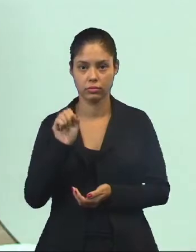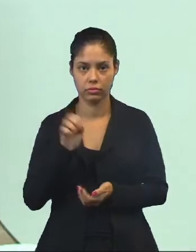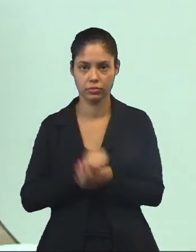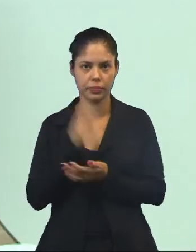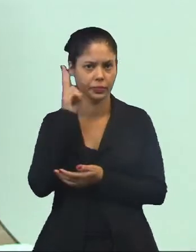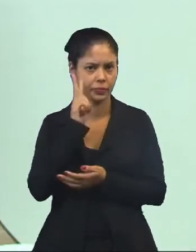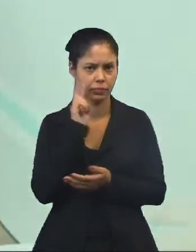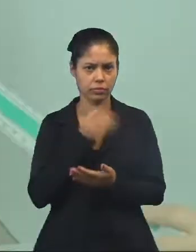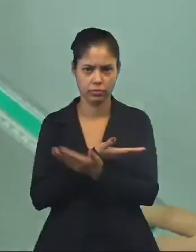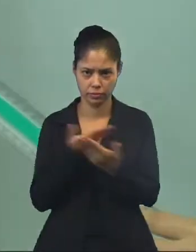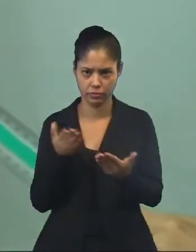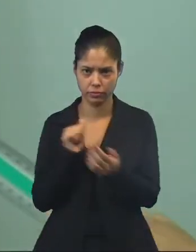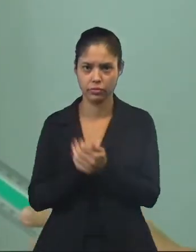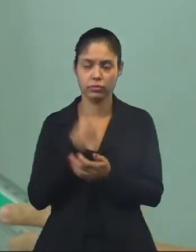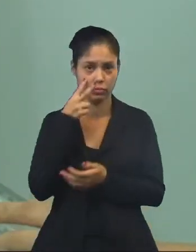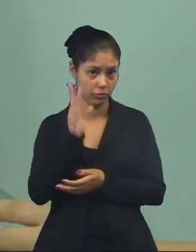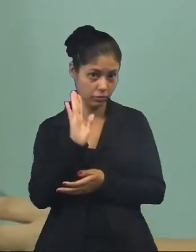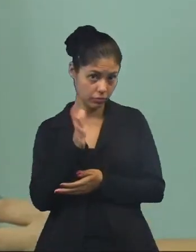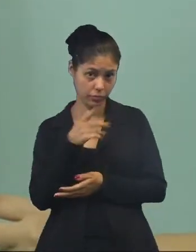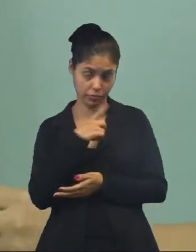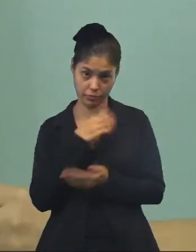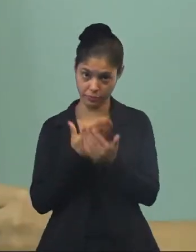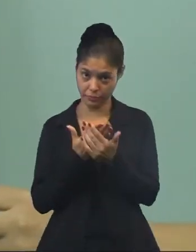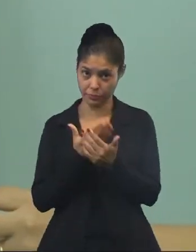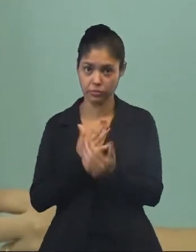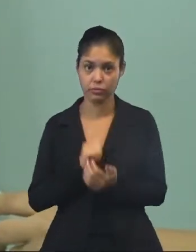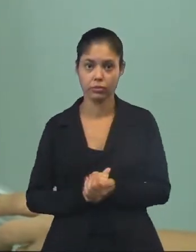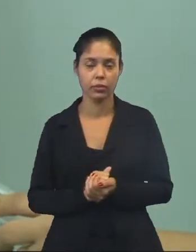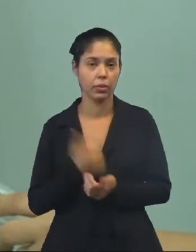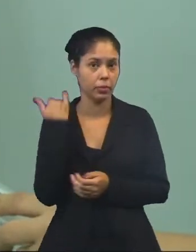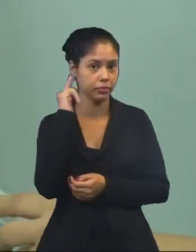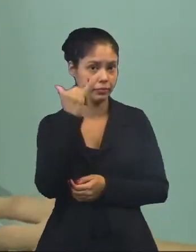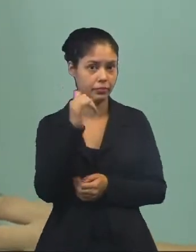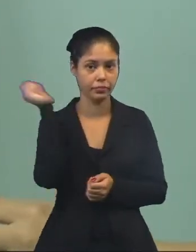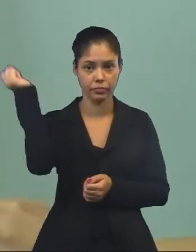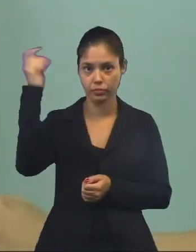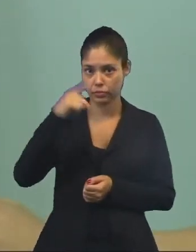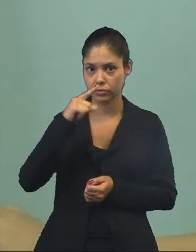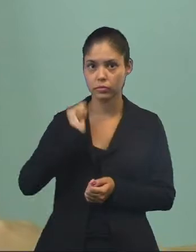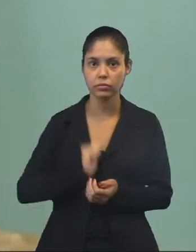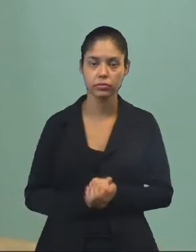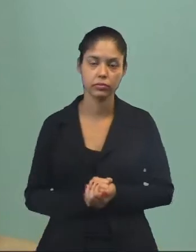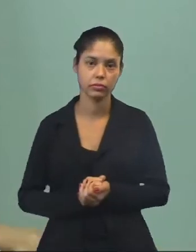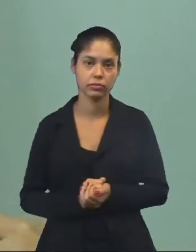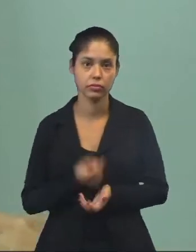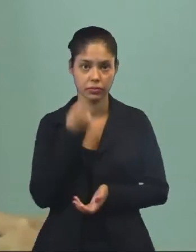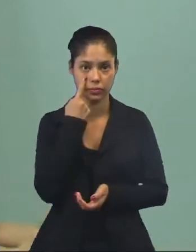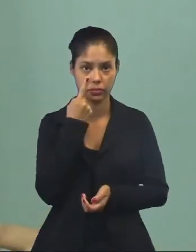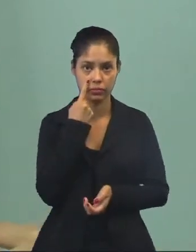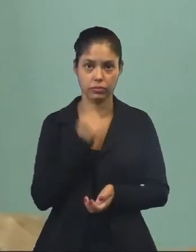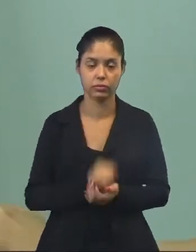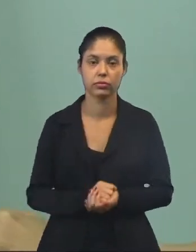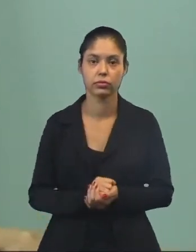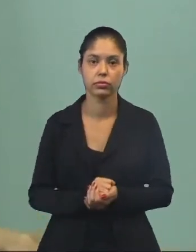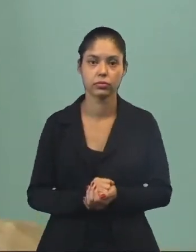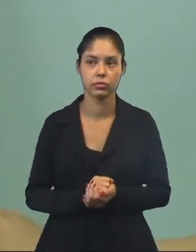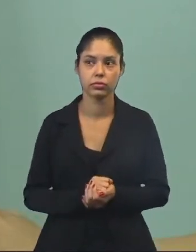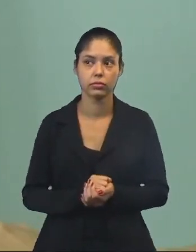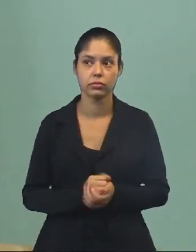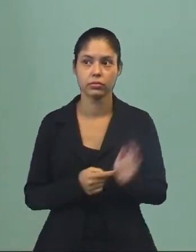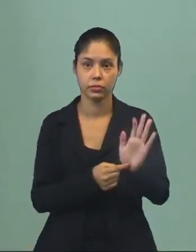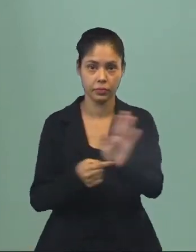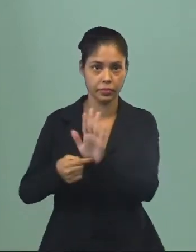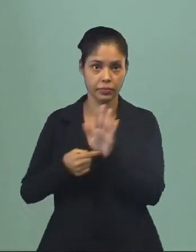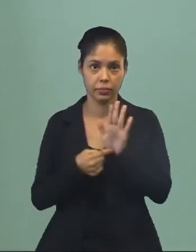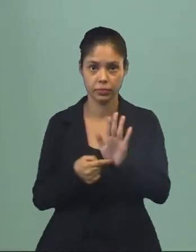gente relembrar com vocês, tá? Que nós já vimos na nossa aula. Ó. Temos aqui a energia solar, tá? Olha só as setinhas